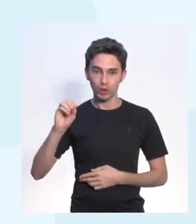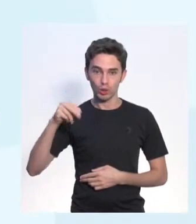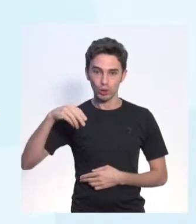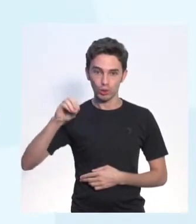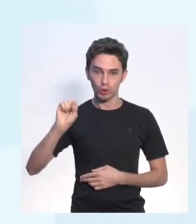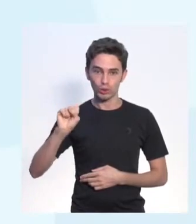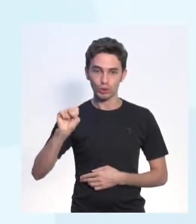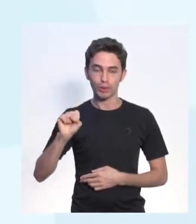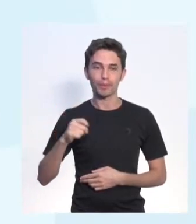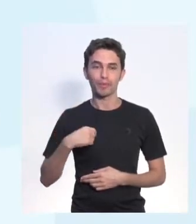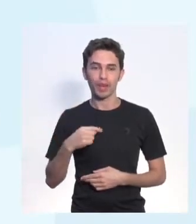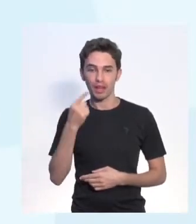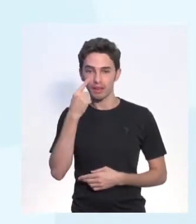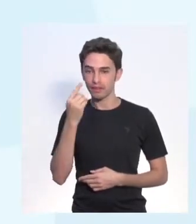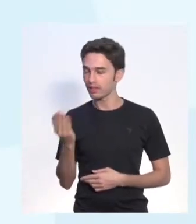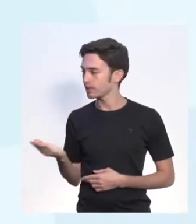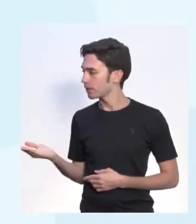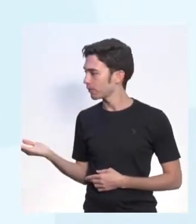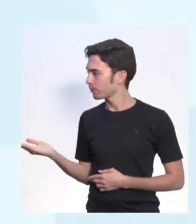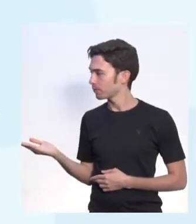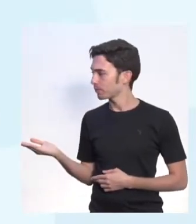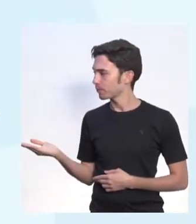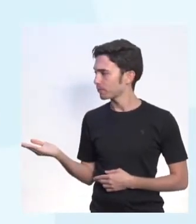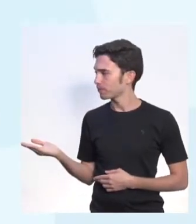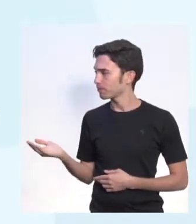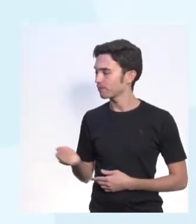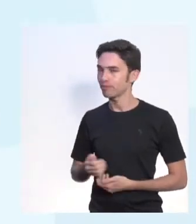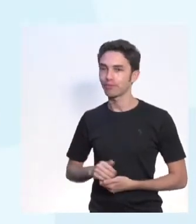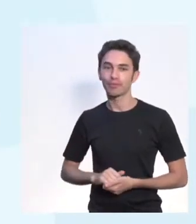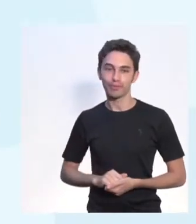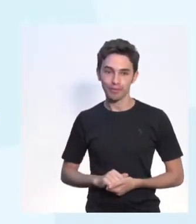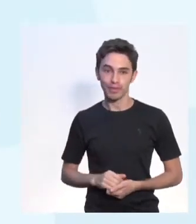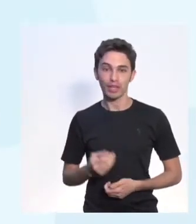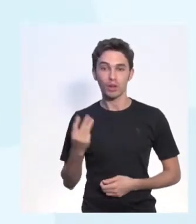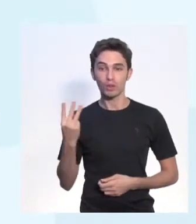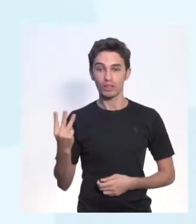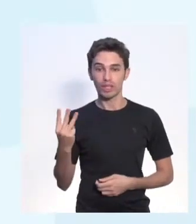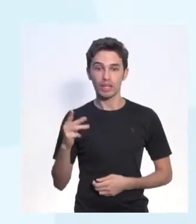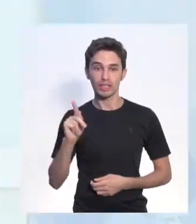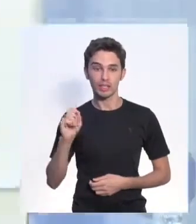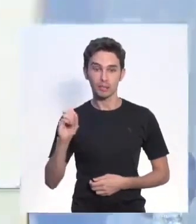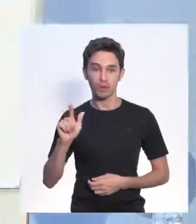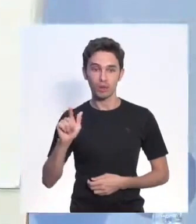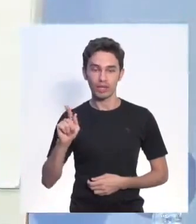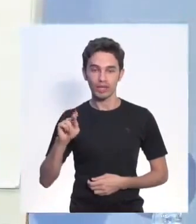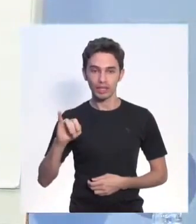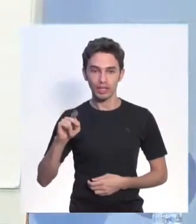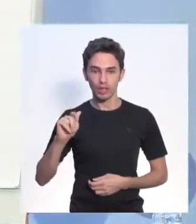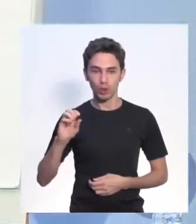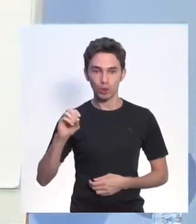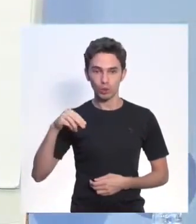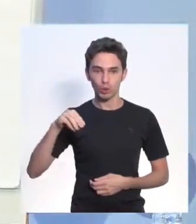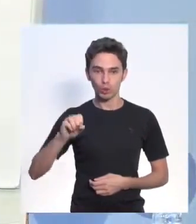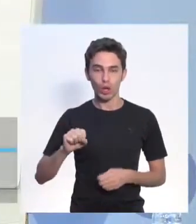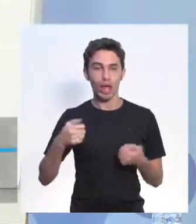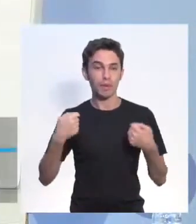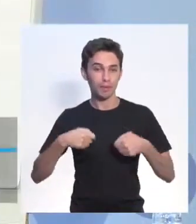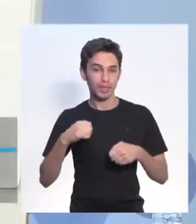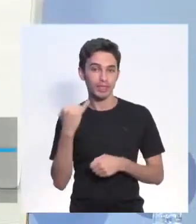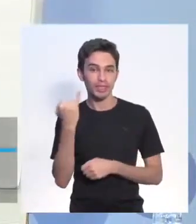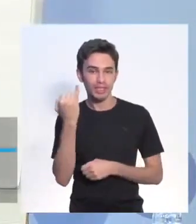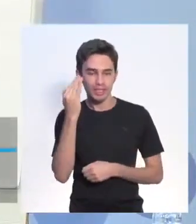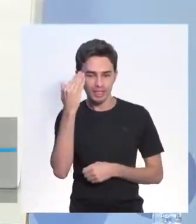retos, como os 3 desenhos que tem aí embaixo, então a gente vai, para achar o perímetro, a gente vai fazer uma conta de mais, de adição. A